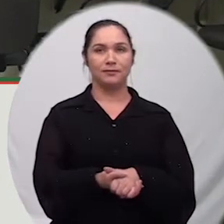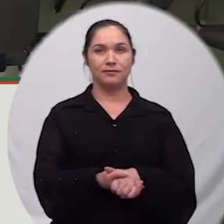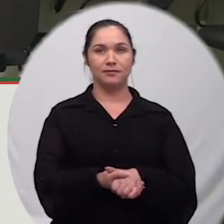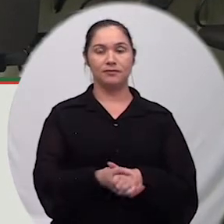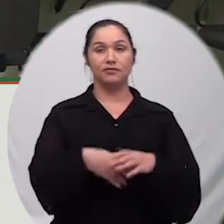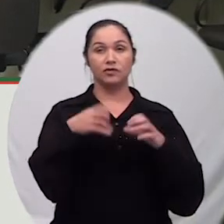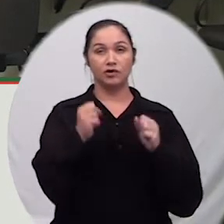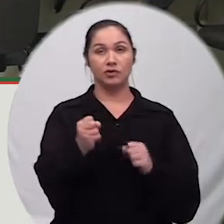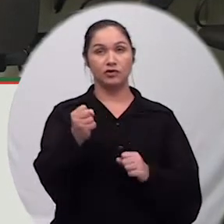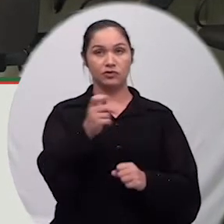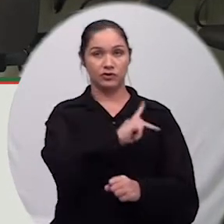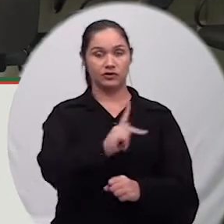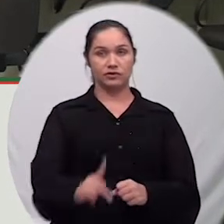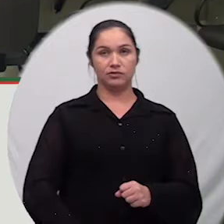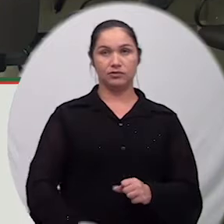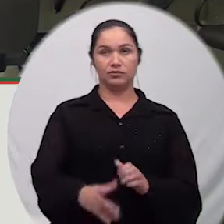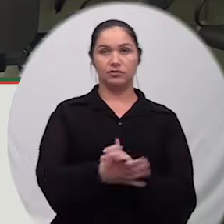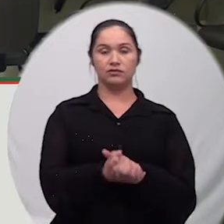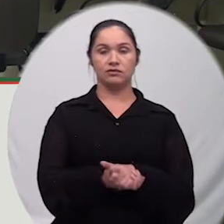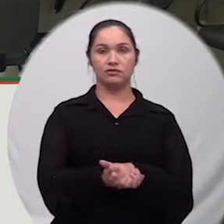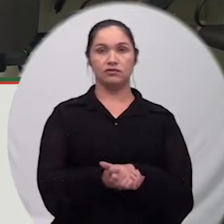Pois não, senhor presidente, pois não?